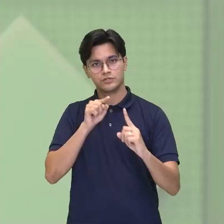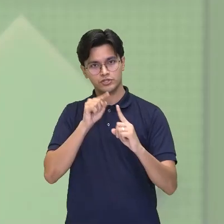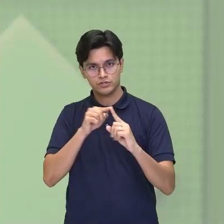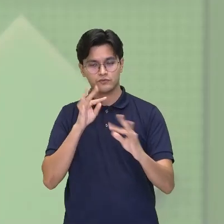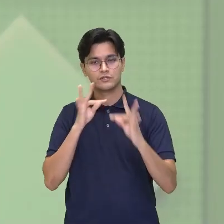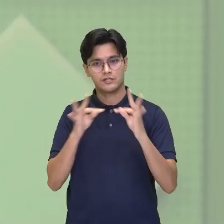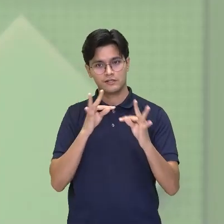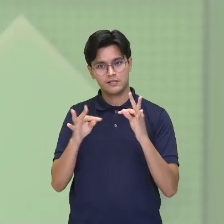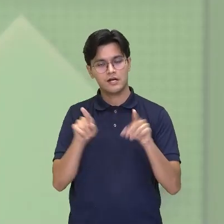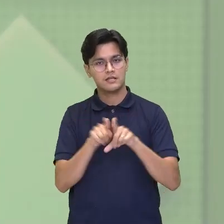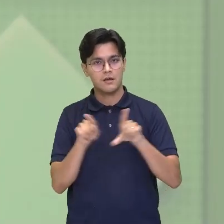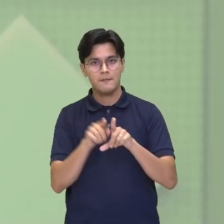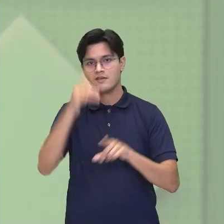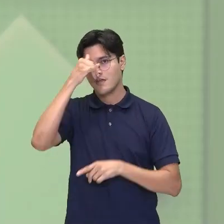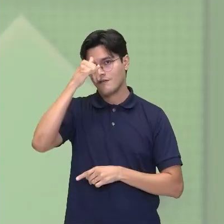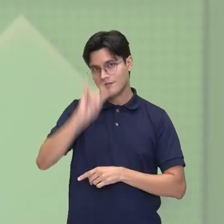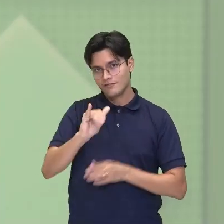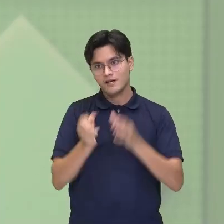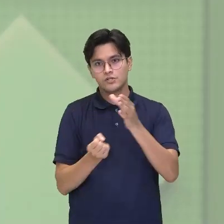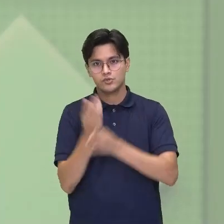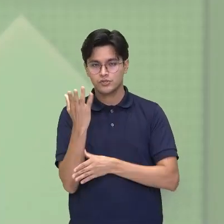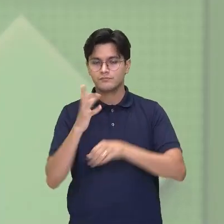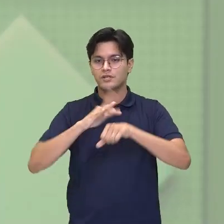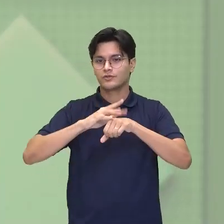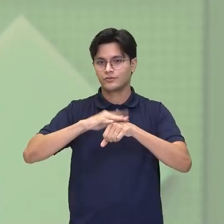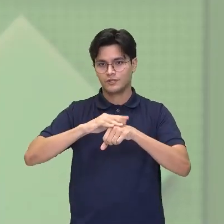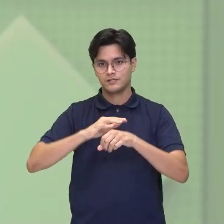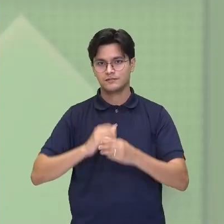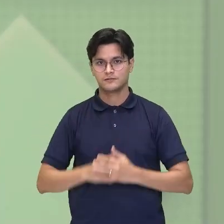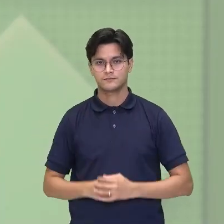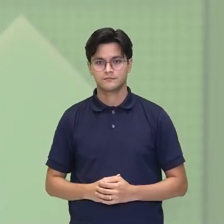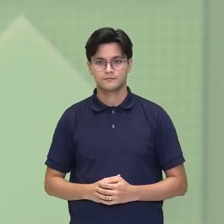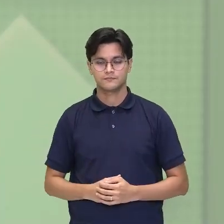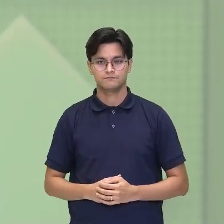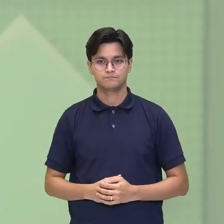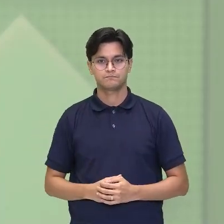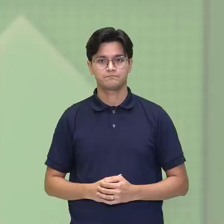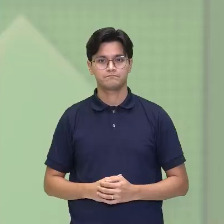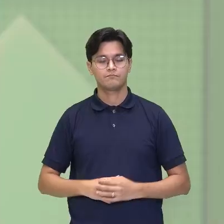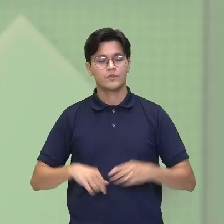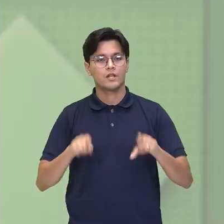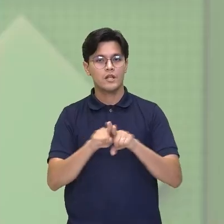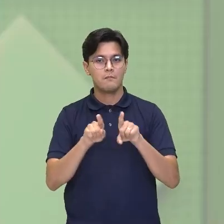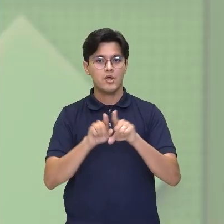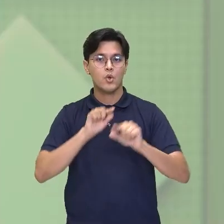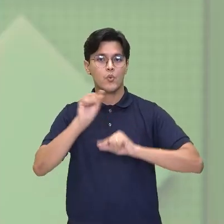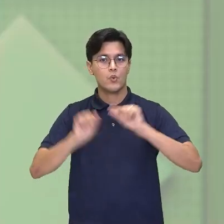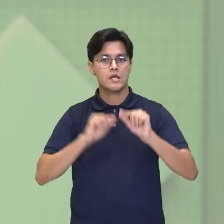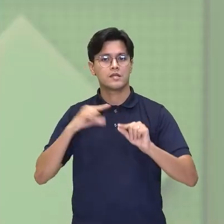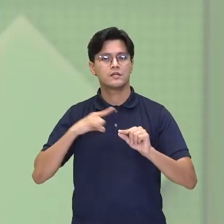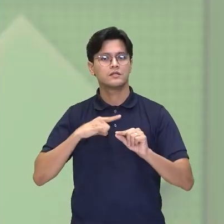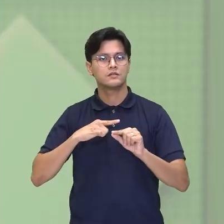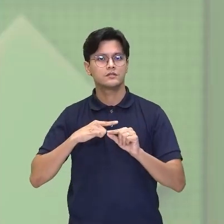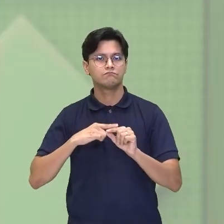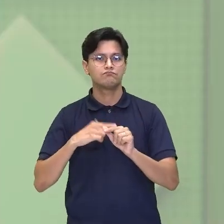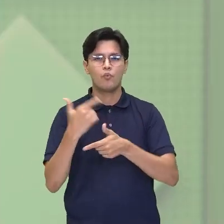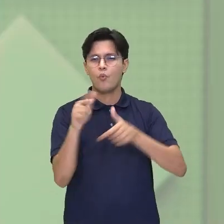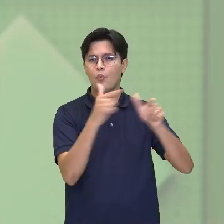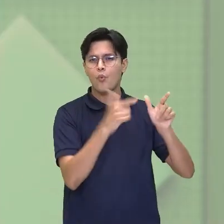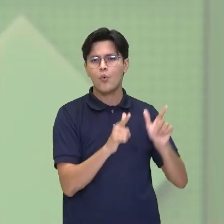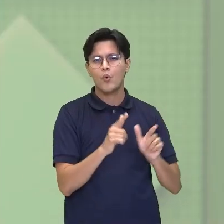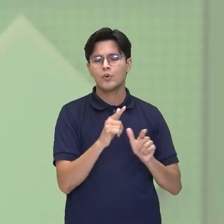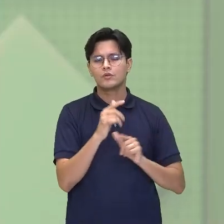evitar que essas doenças, né, possam aí acontecer. E a gente tem ainda outros exemplos de doenças, são